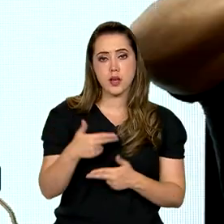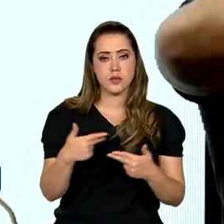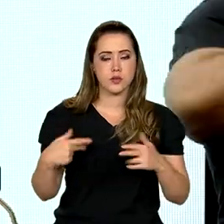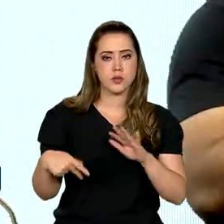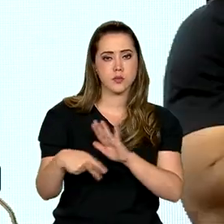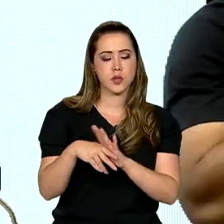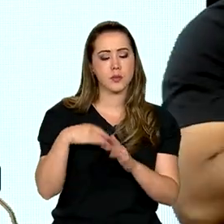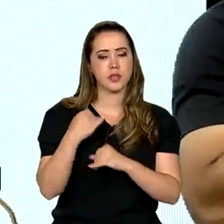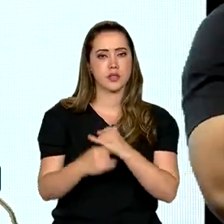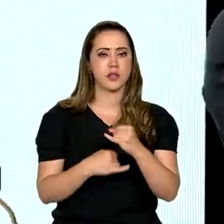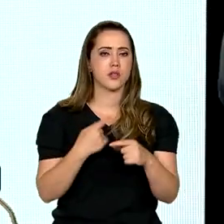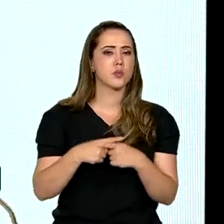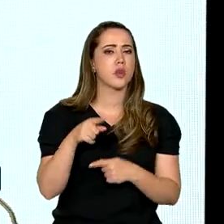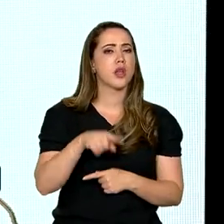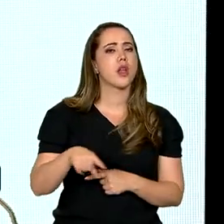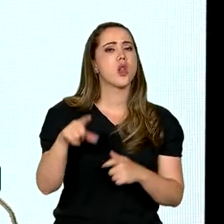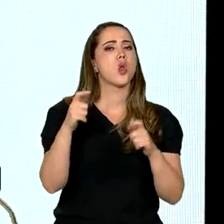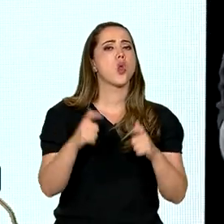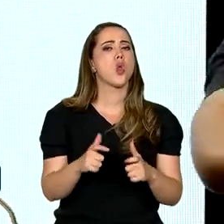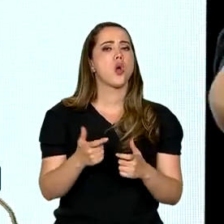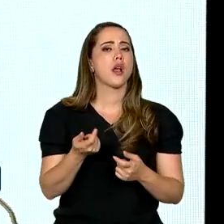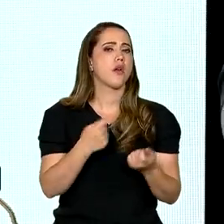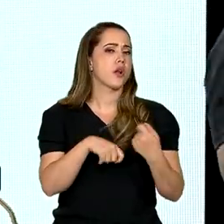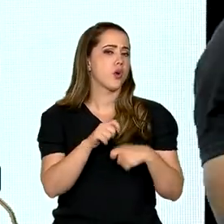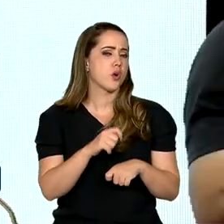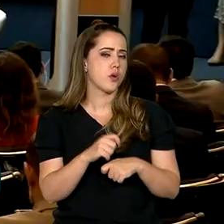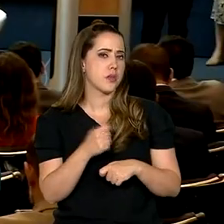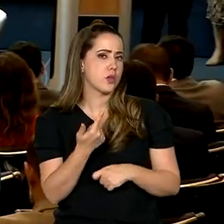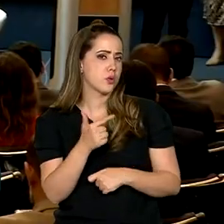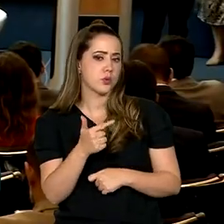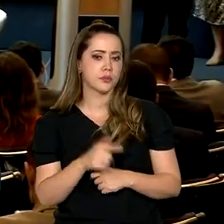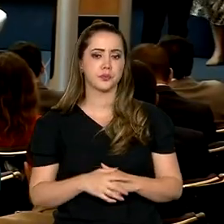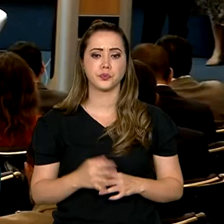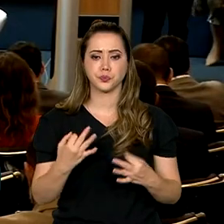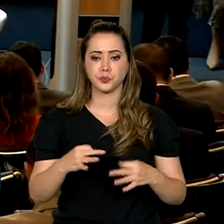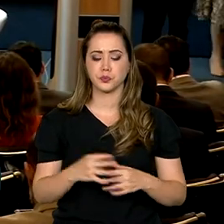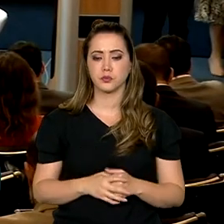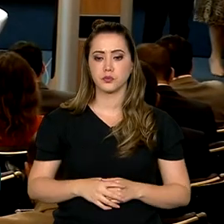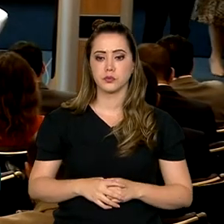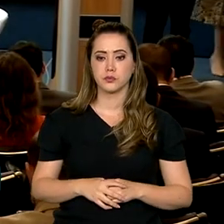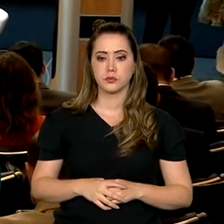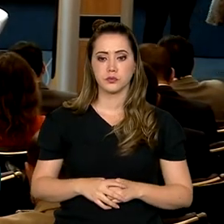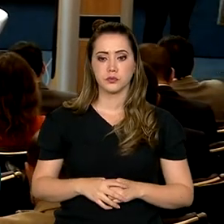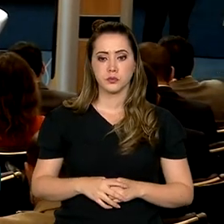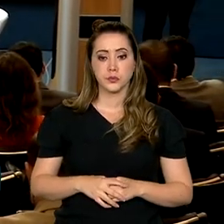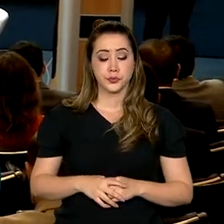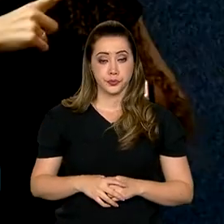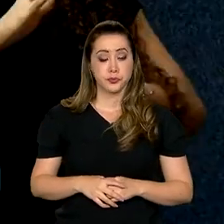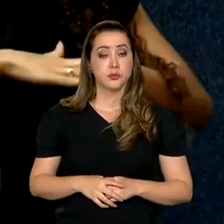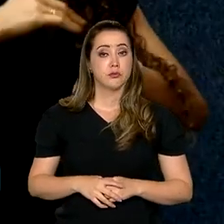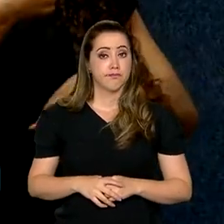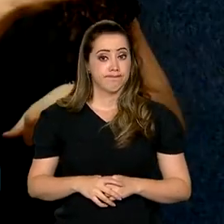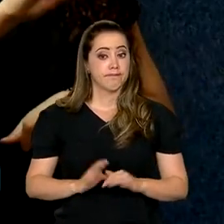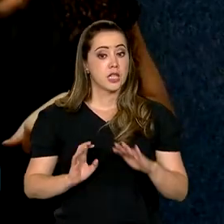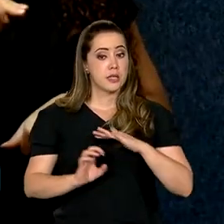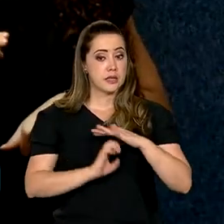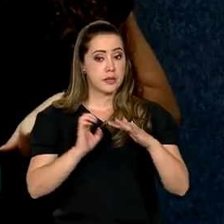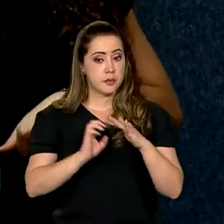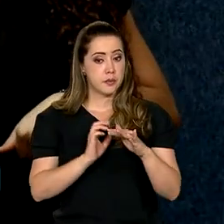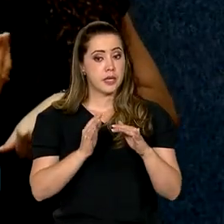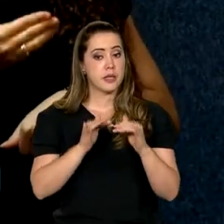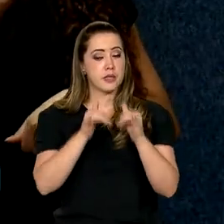infraestrutura, porque são lugares que não são economicamente viáveis. As empresas de energia elétrica também